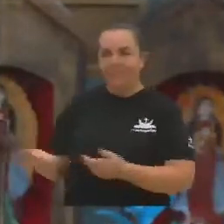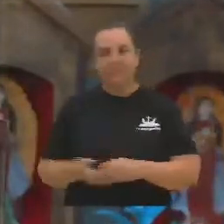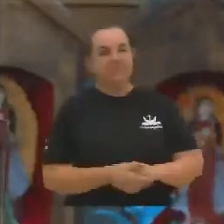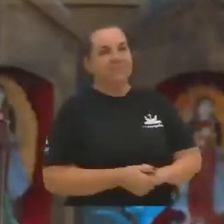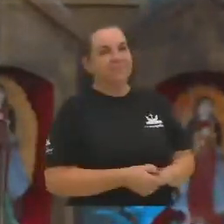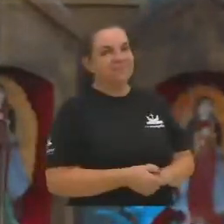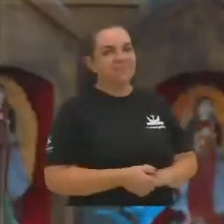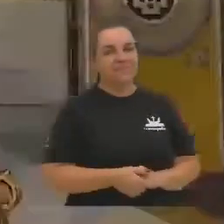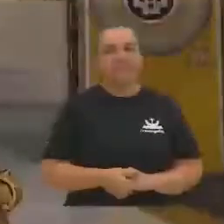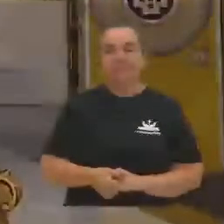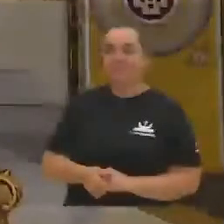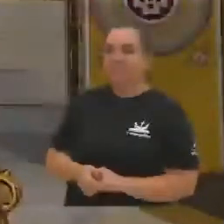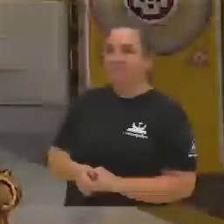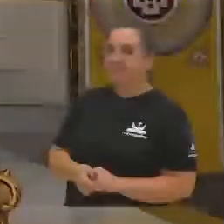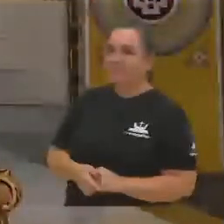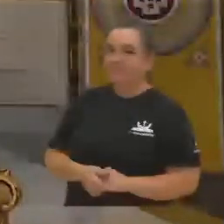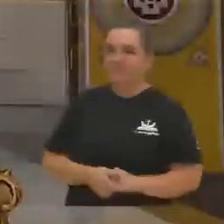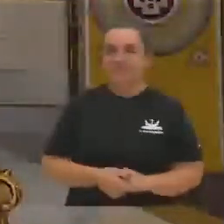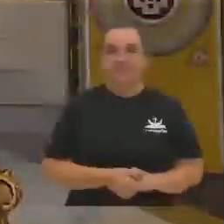santuarioguadalupe.com.br.